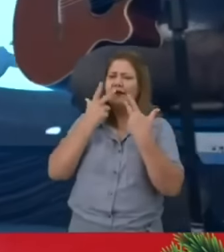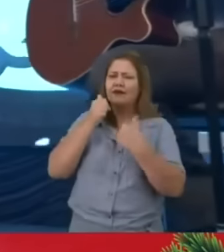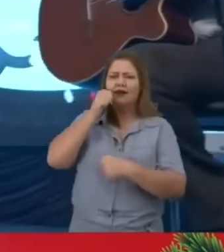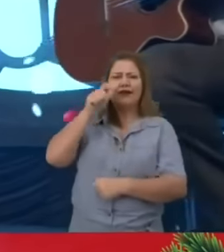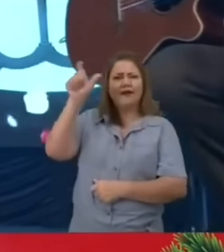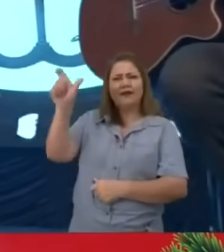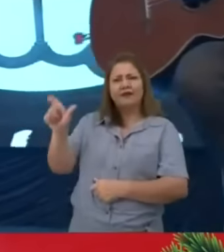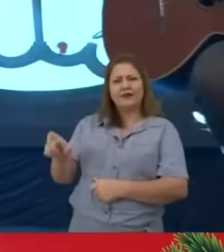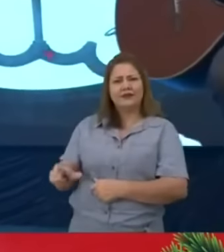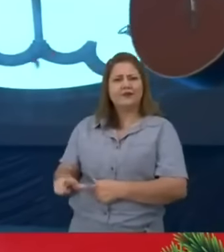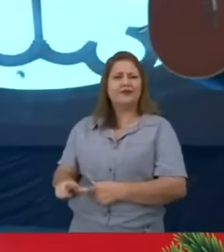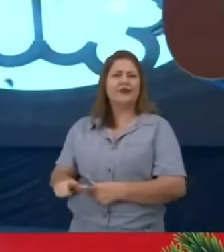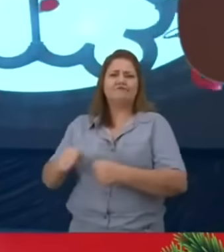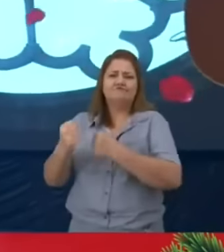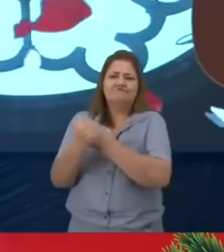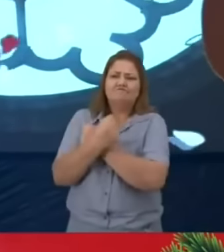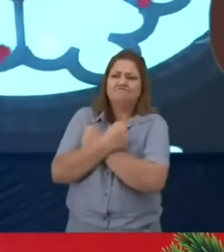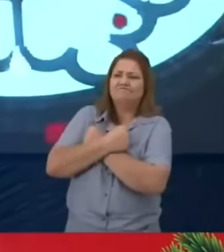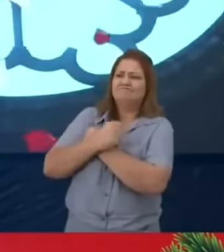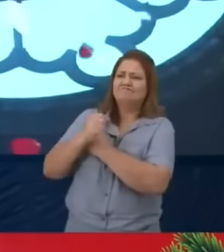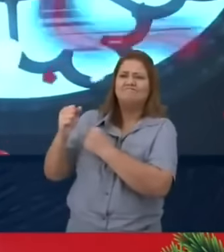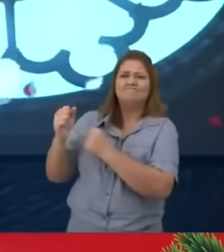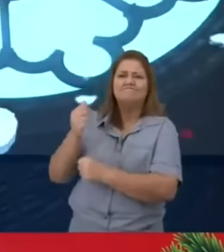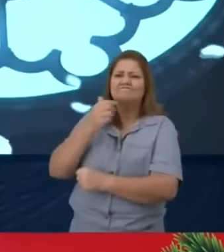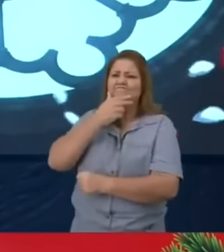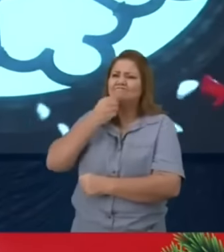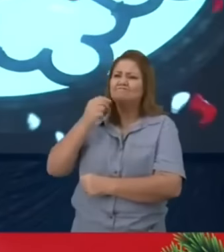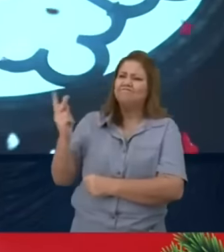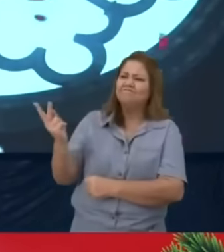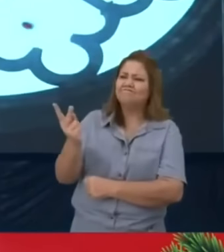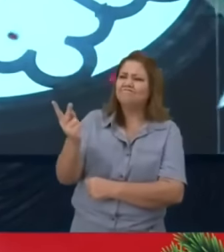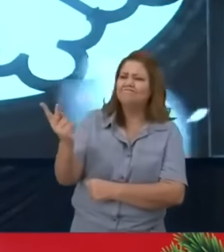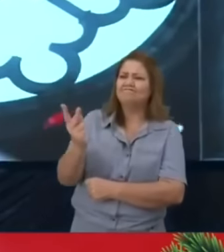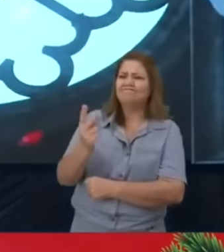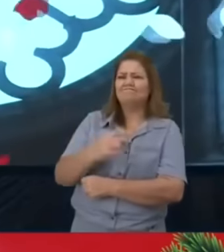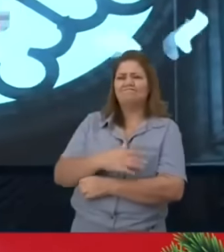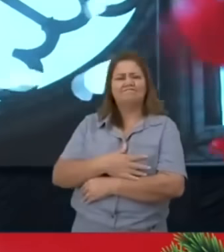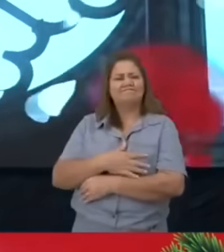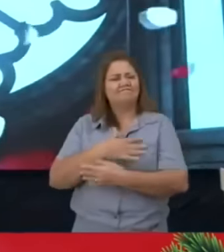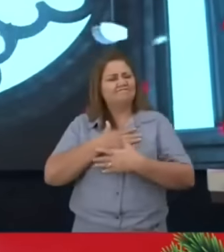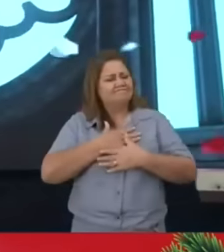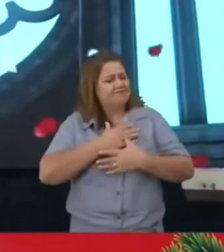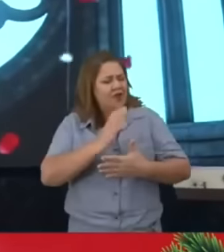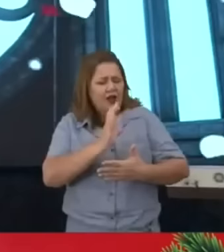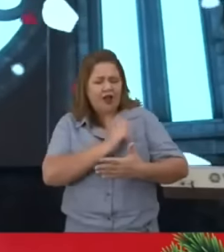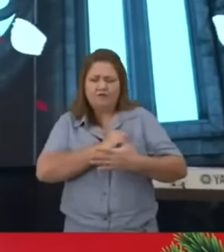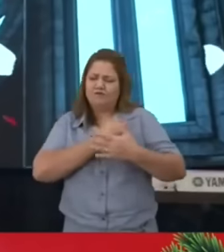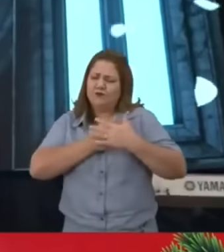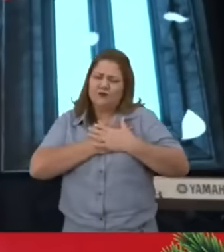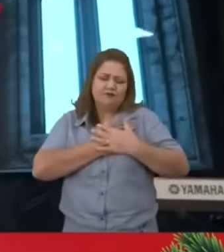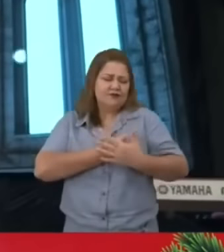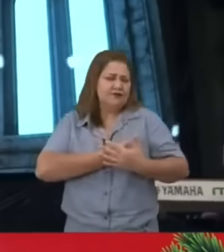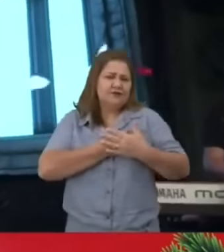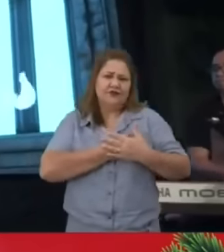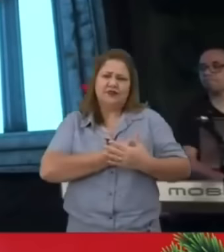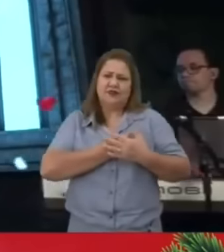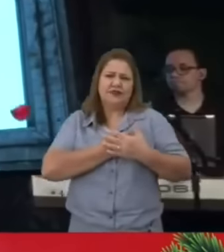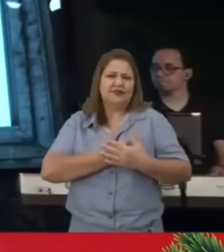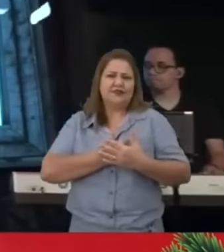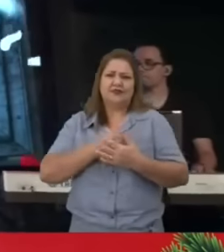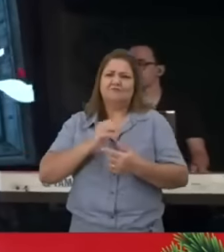mesmo abraçando ele. O amor da minha vida sendo